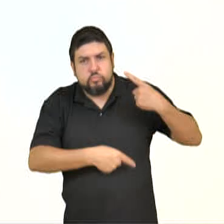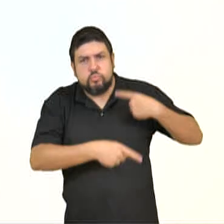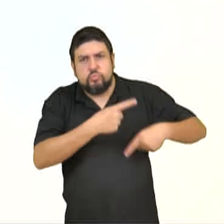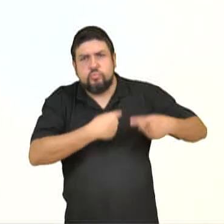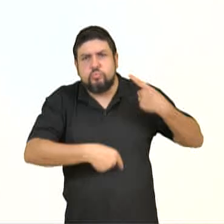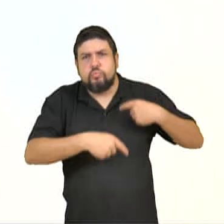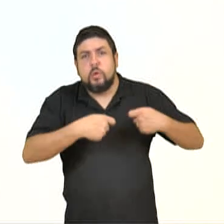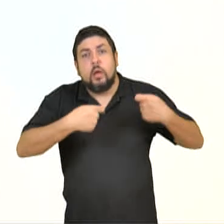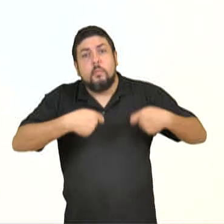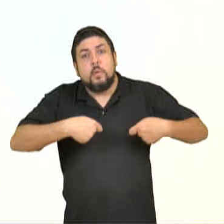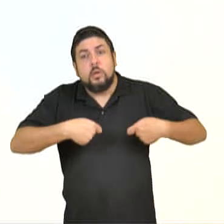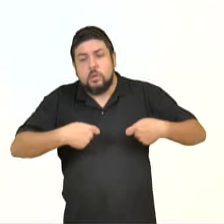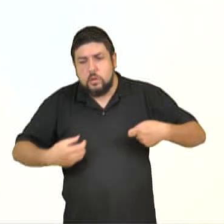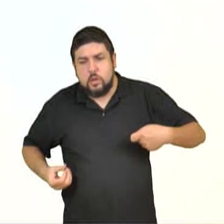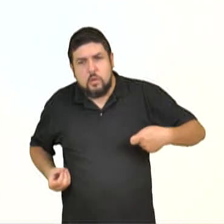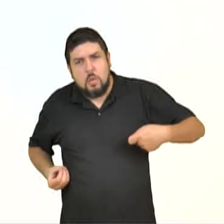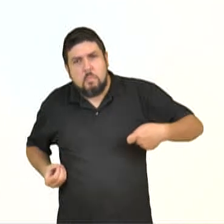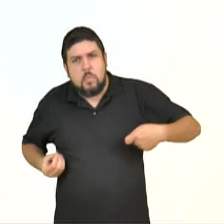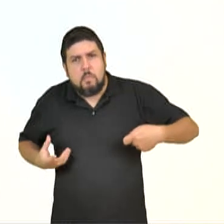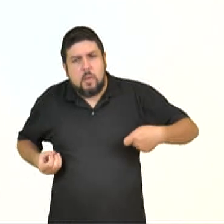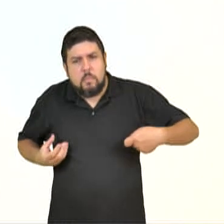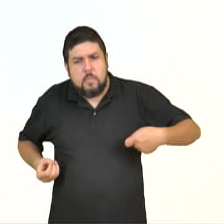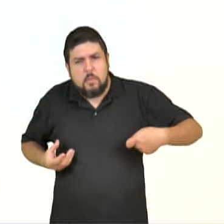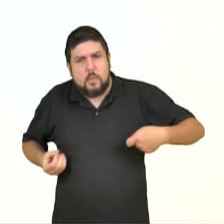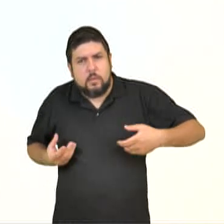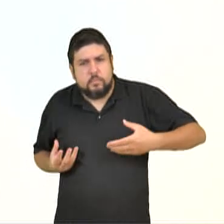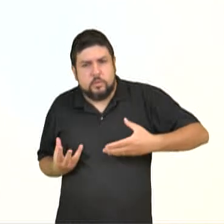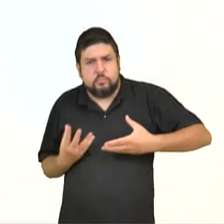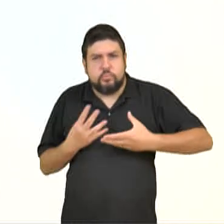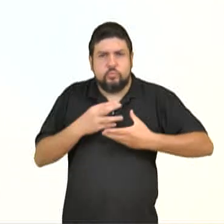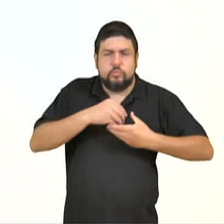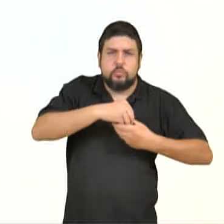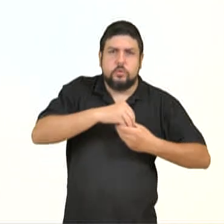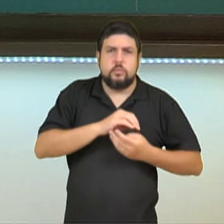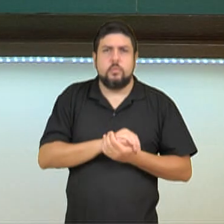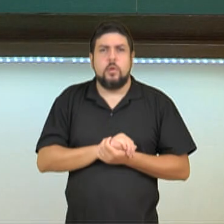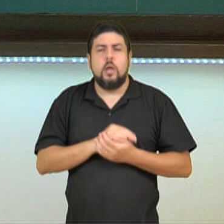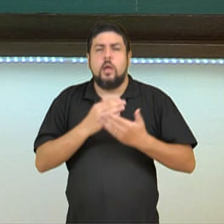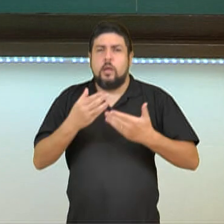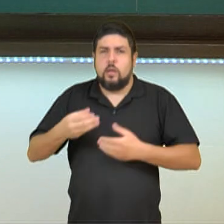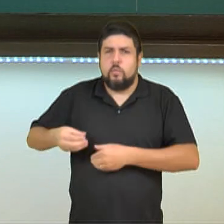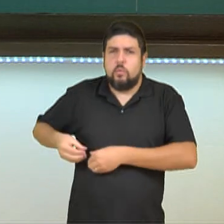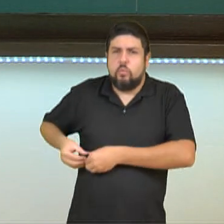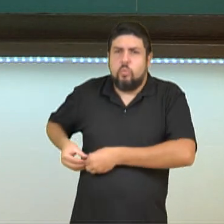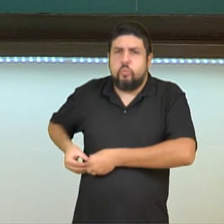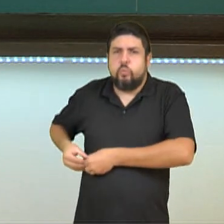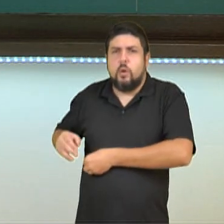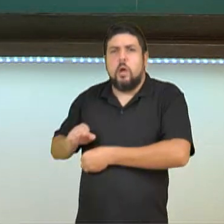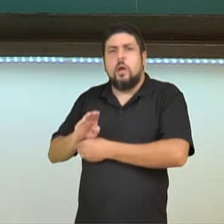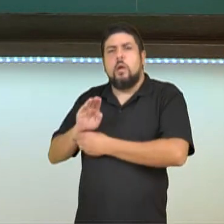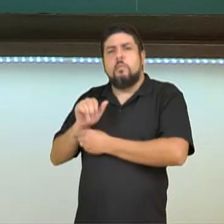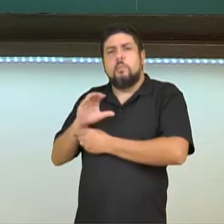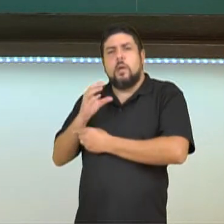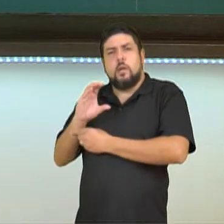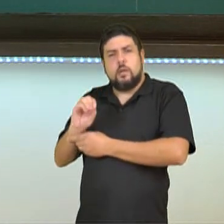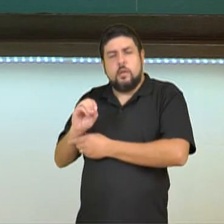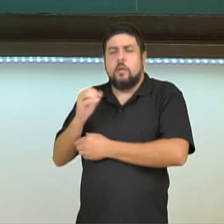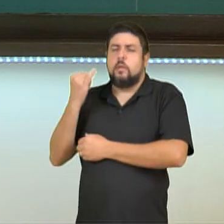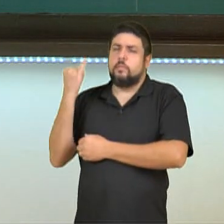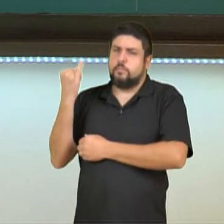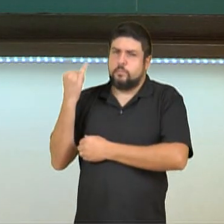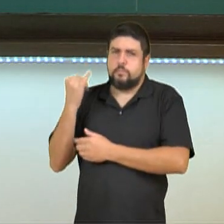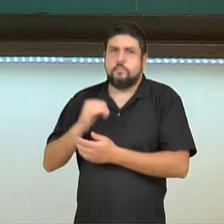acontecer então esse lançamento desses glóbulos vermelhos. Então o baço é um órgão bastante